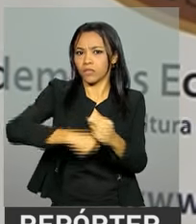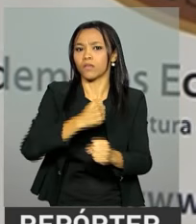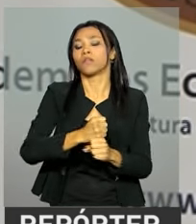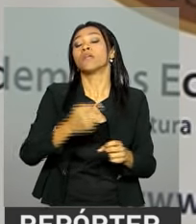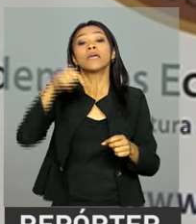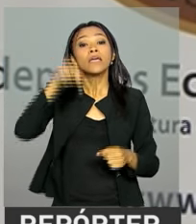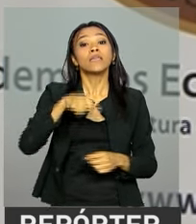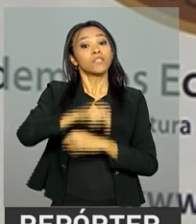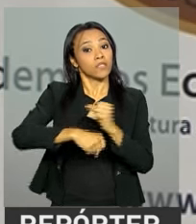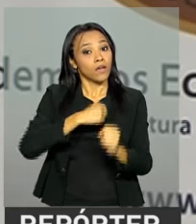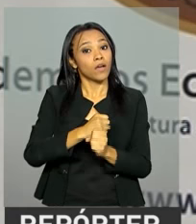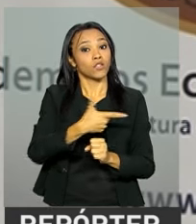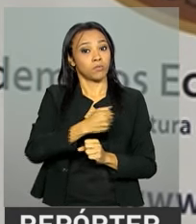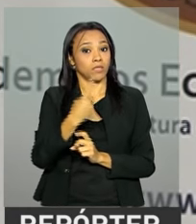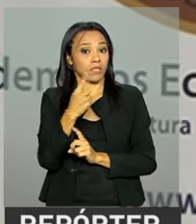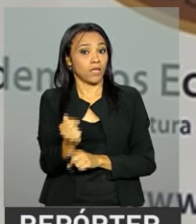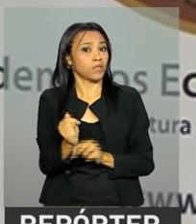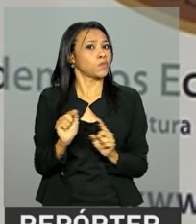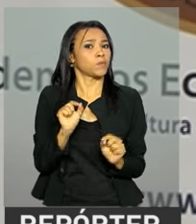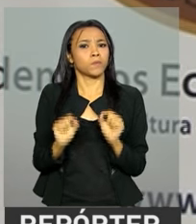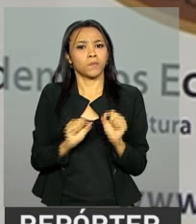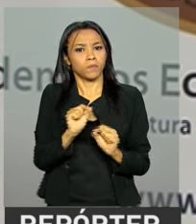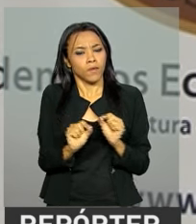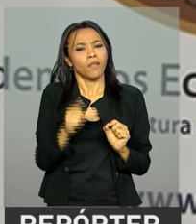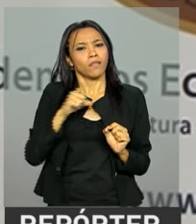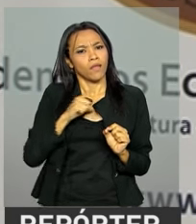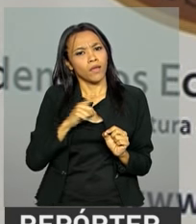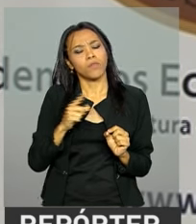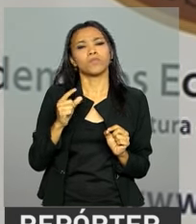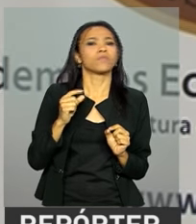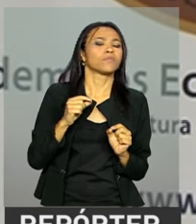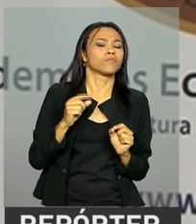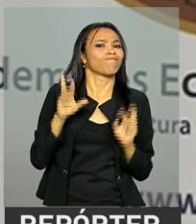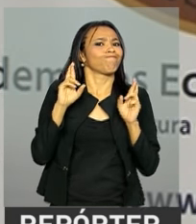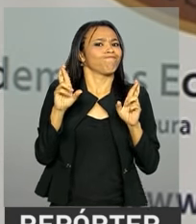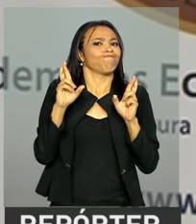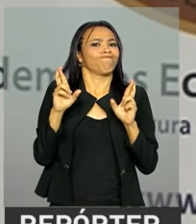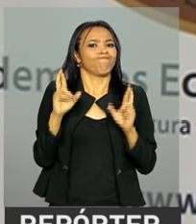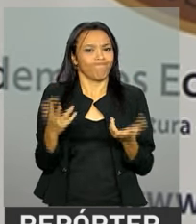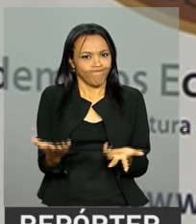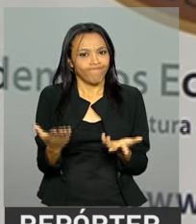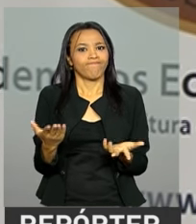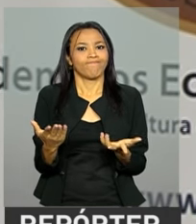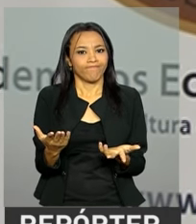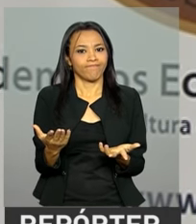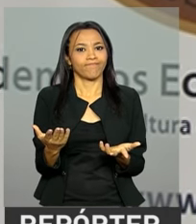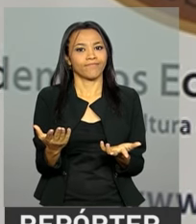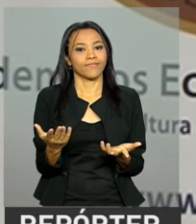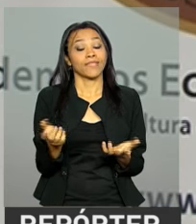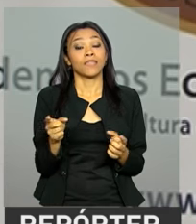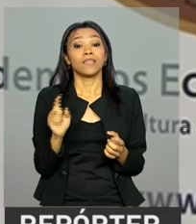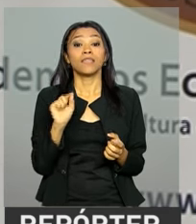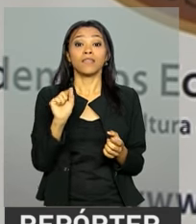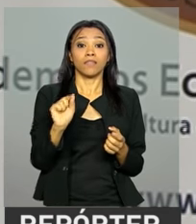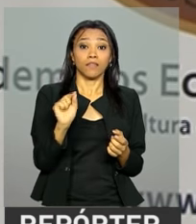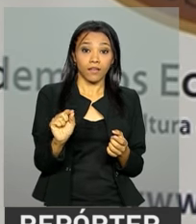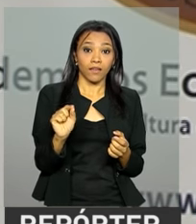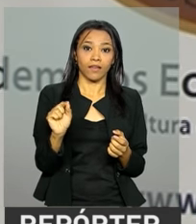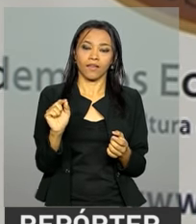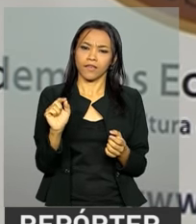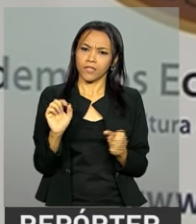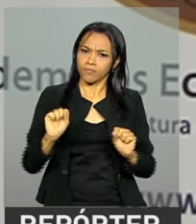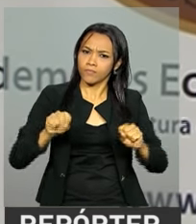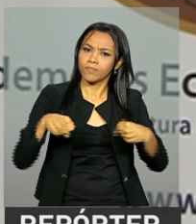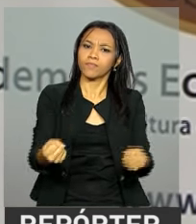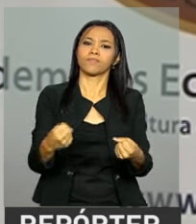2017 é temos motivos para um otimismo e fincar as bases